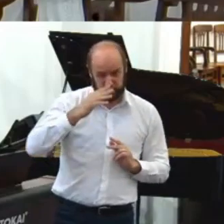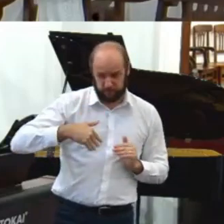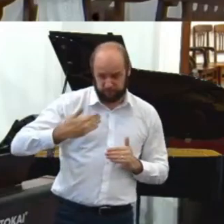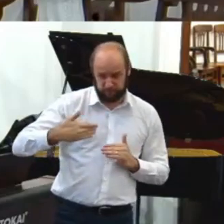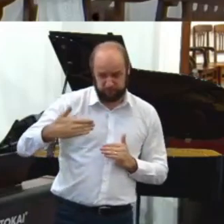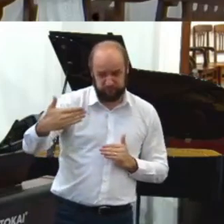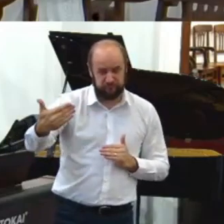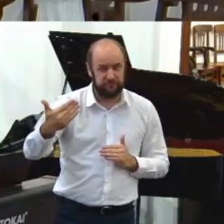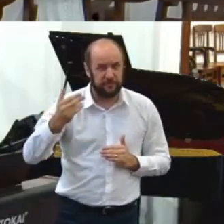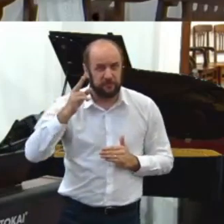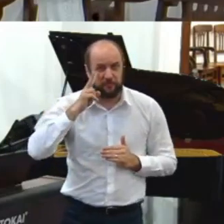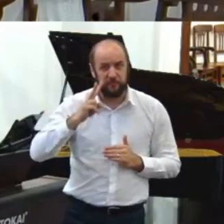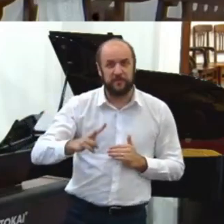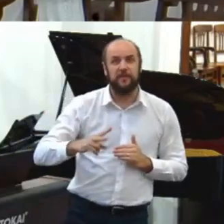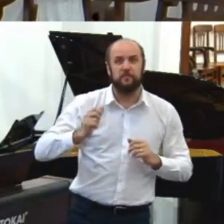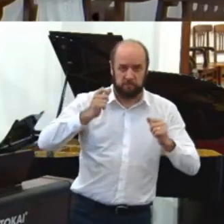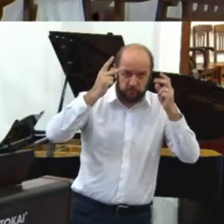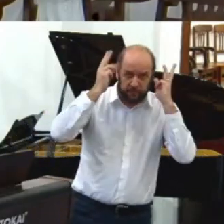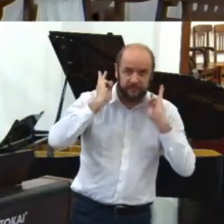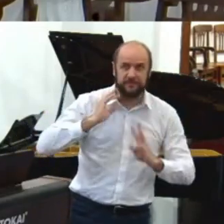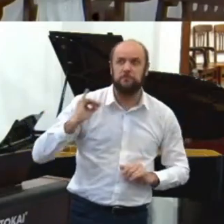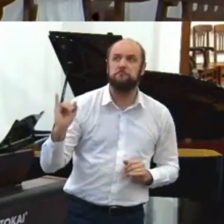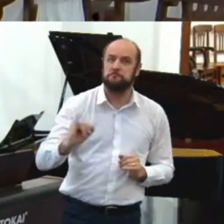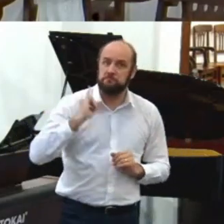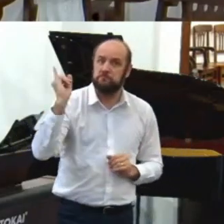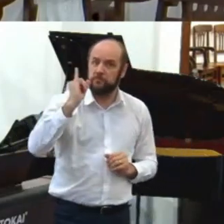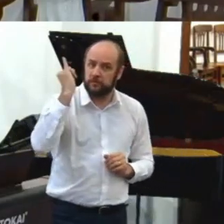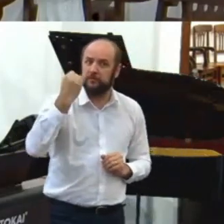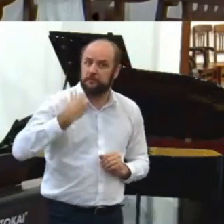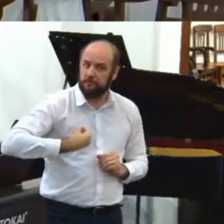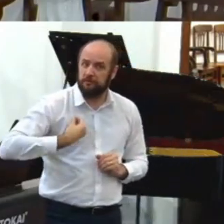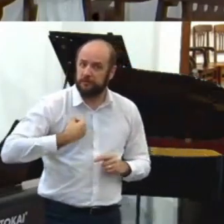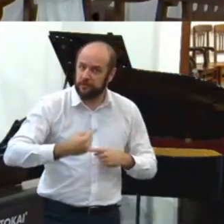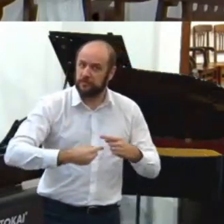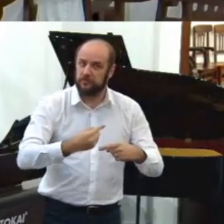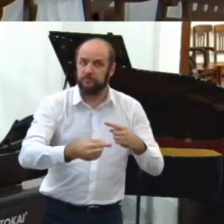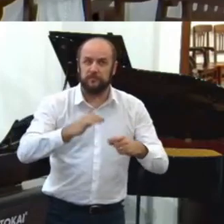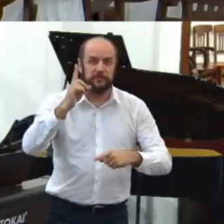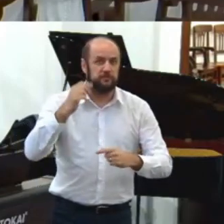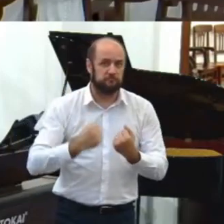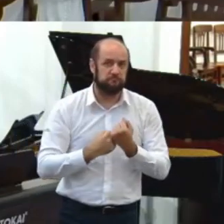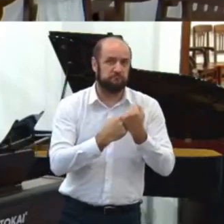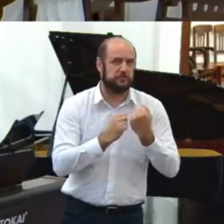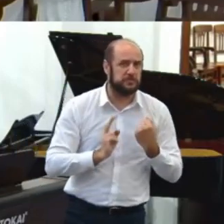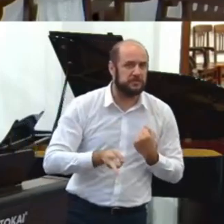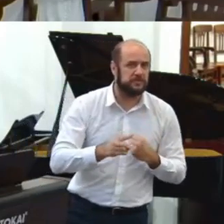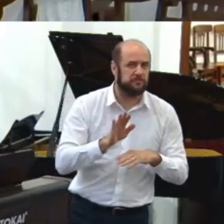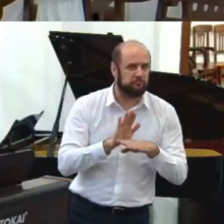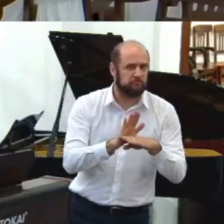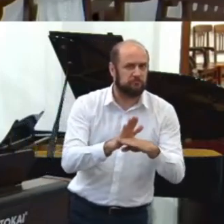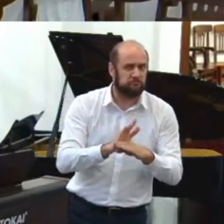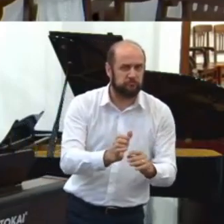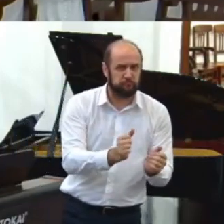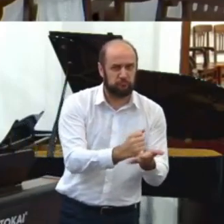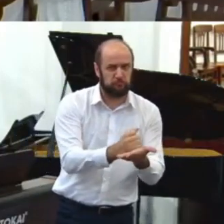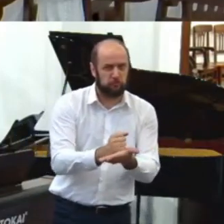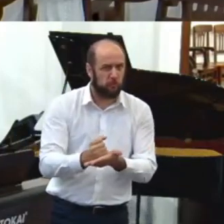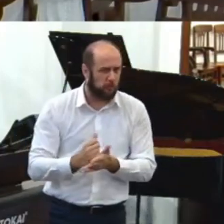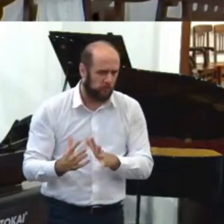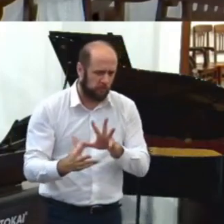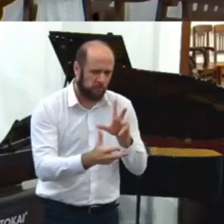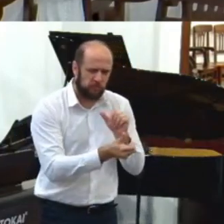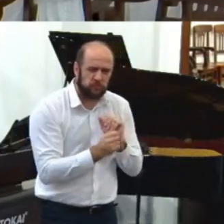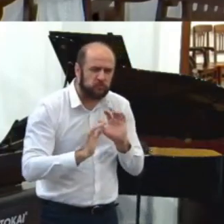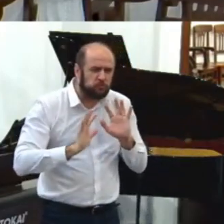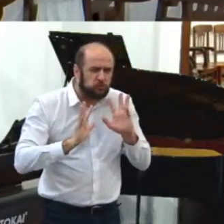de Moisés e a sua importância nessa caminhada. Você vai ver a providência divina que governa até